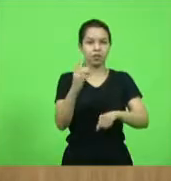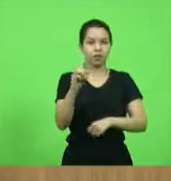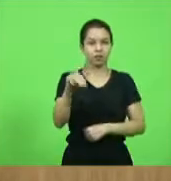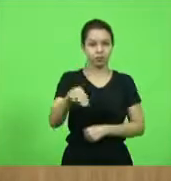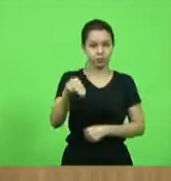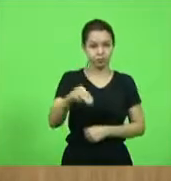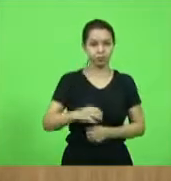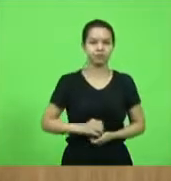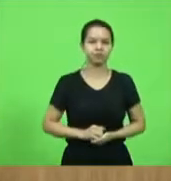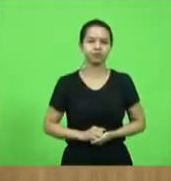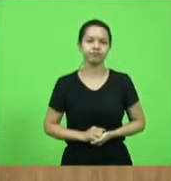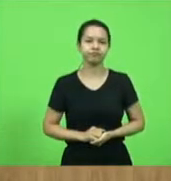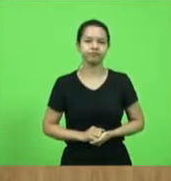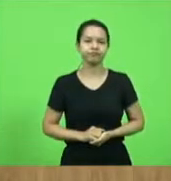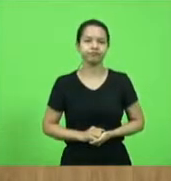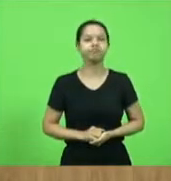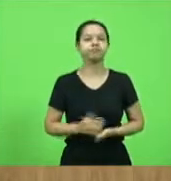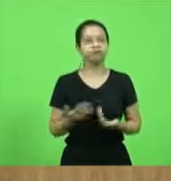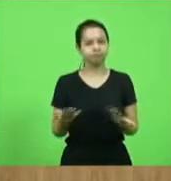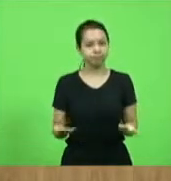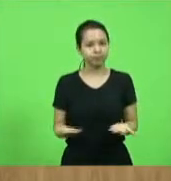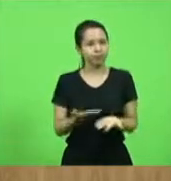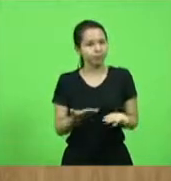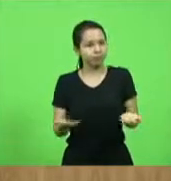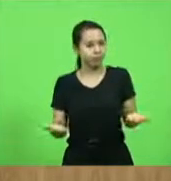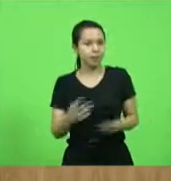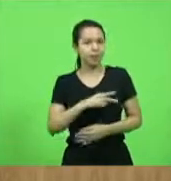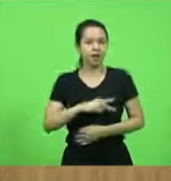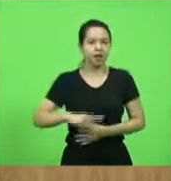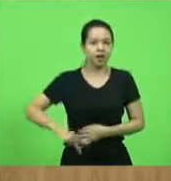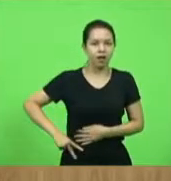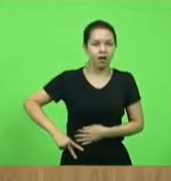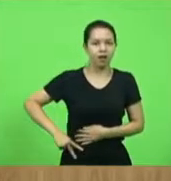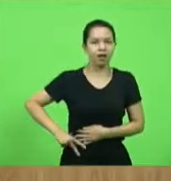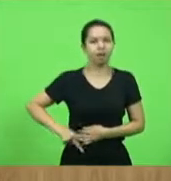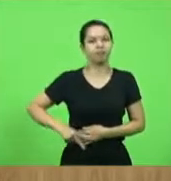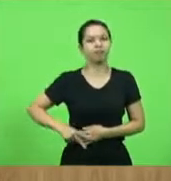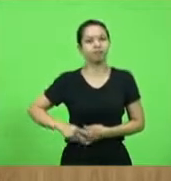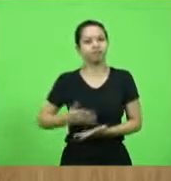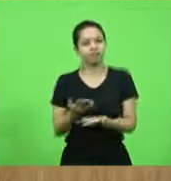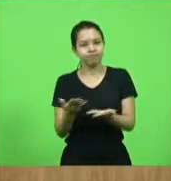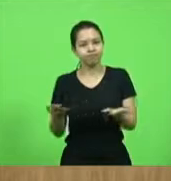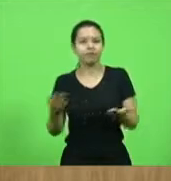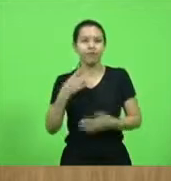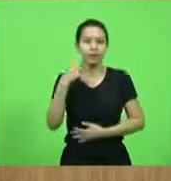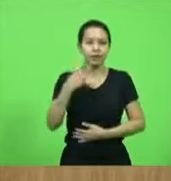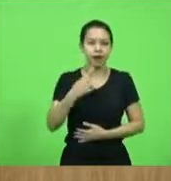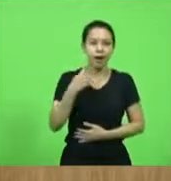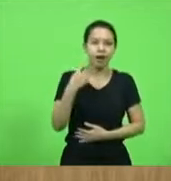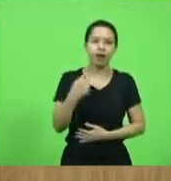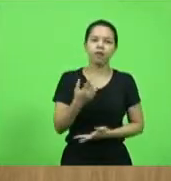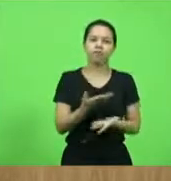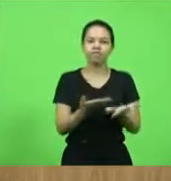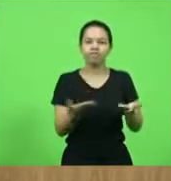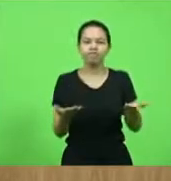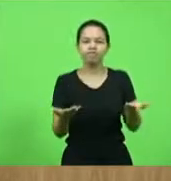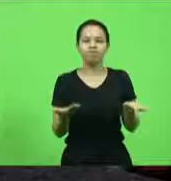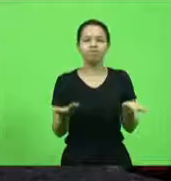presidente, senhores deputados, senhoras deputadas, estimados catarinenses que acompanham esta